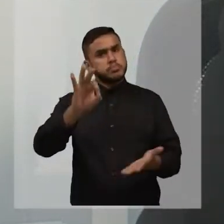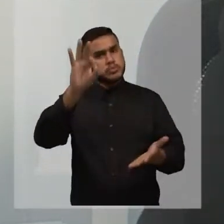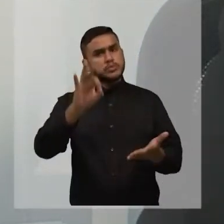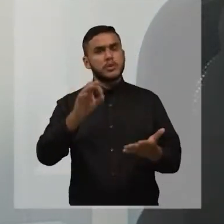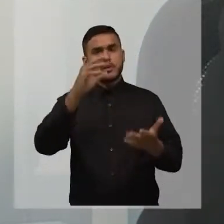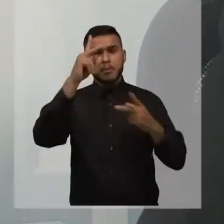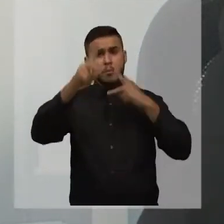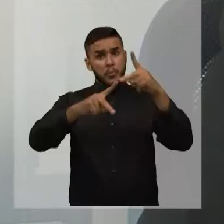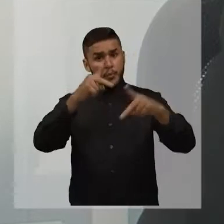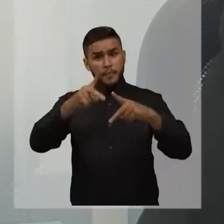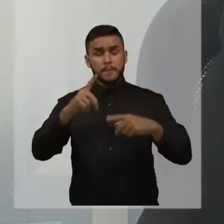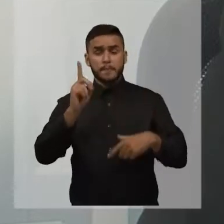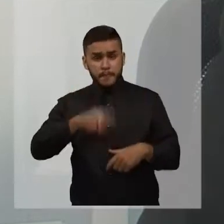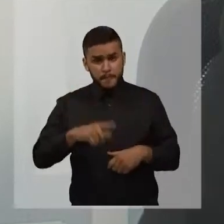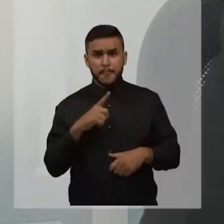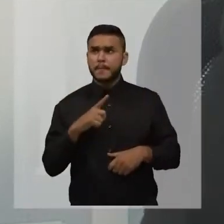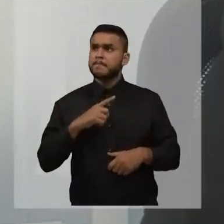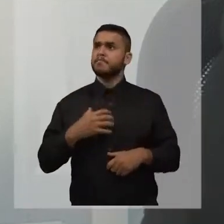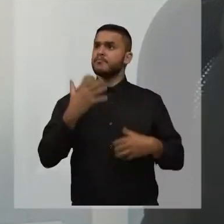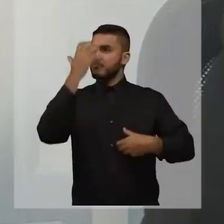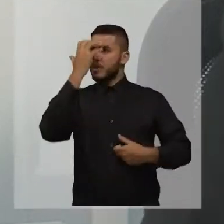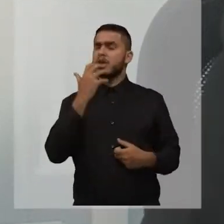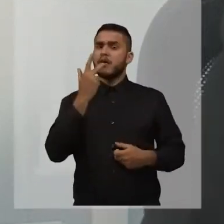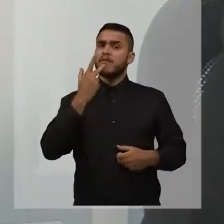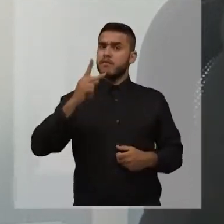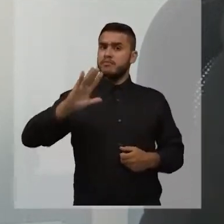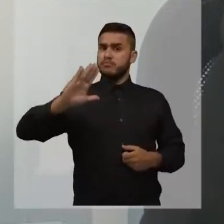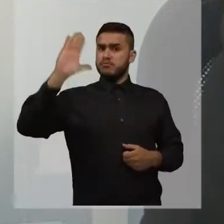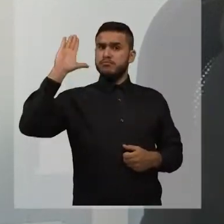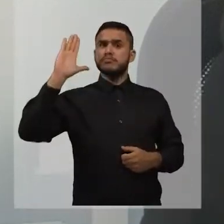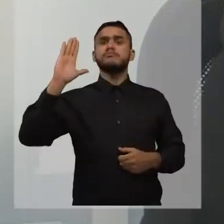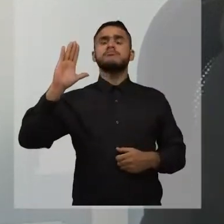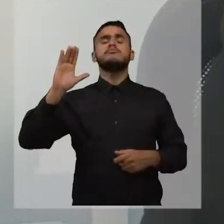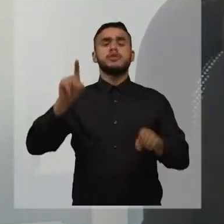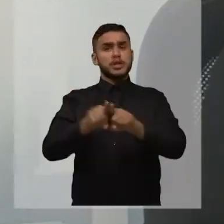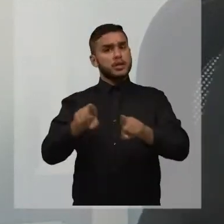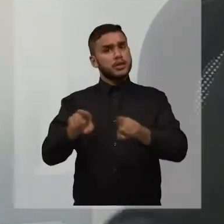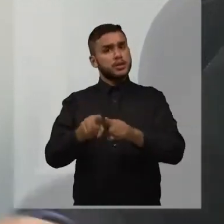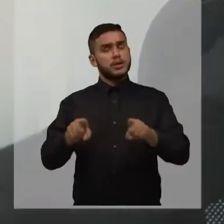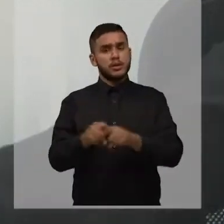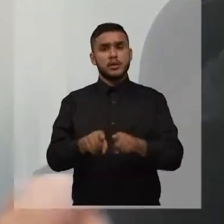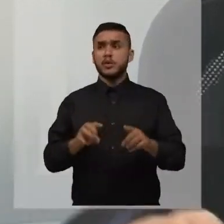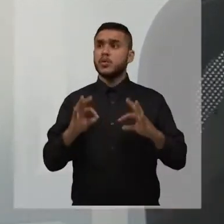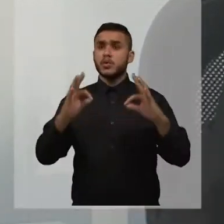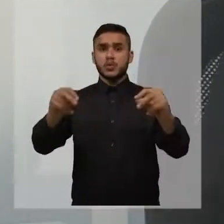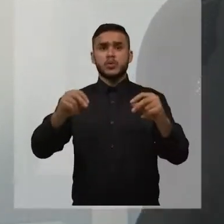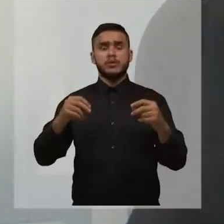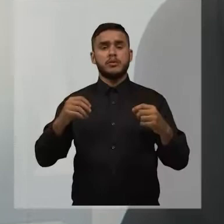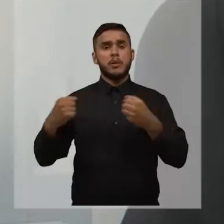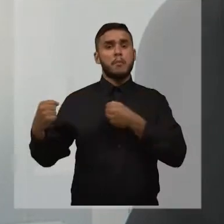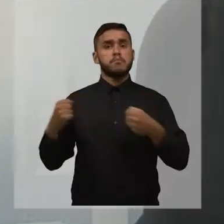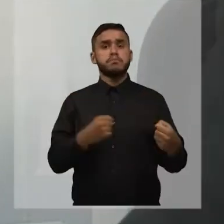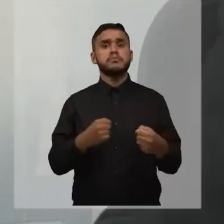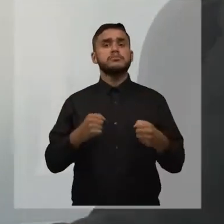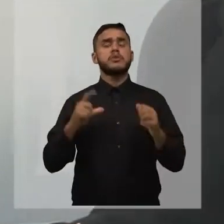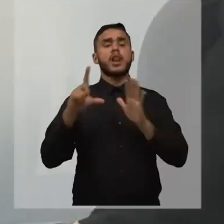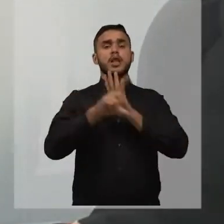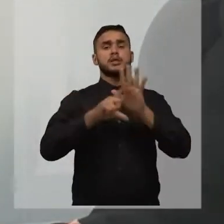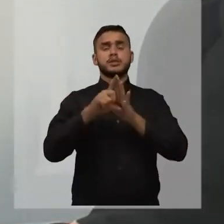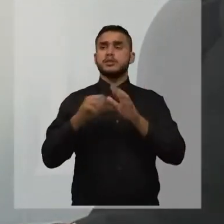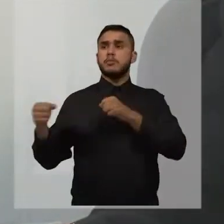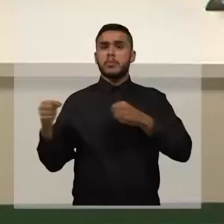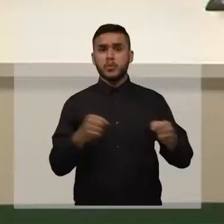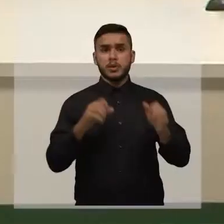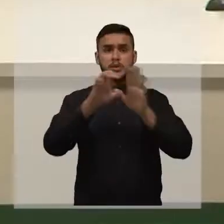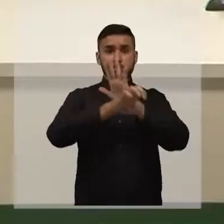cobra radicalmente posicionamentos mais nítidos dos parlamentares e do executivo e querem abrir a caixa de Pandora. Quem é a caixa de Pandora,